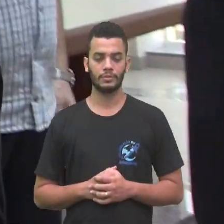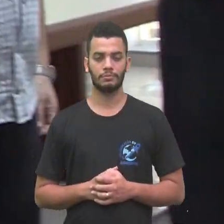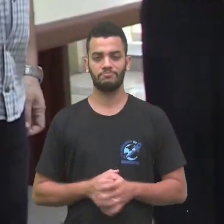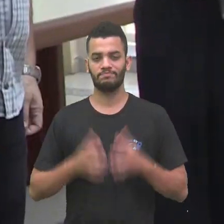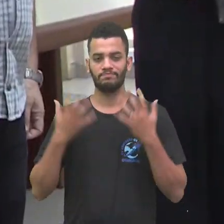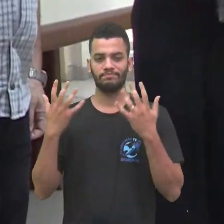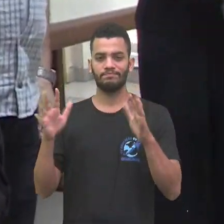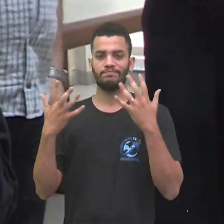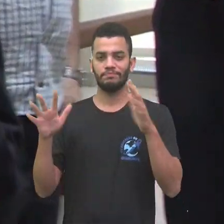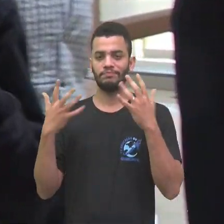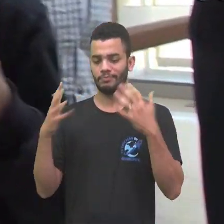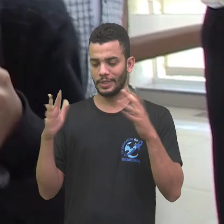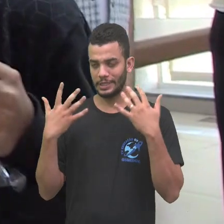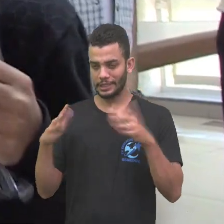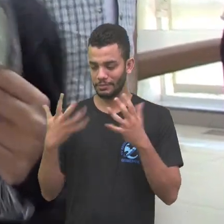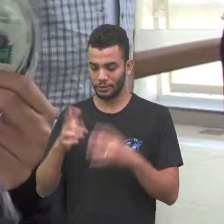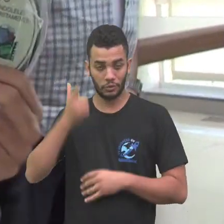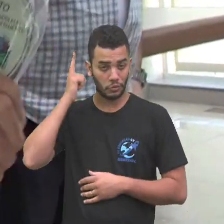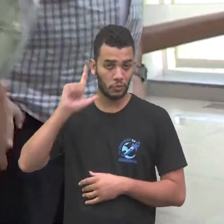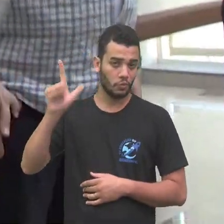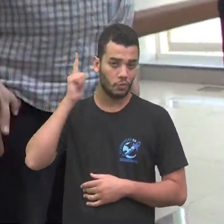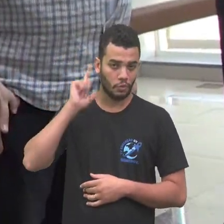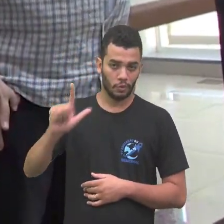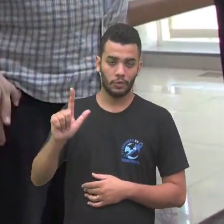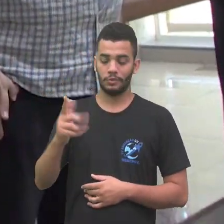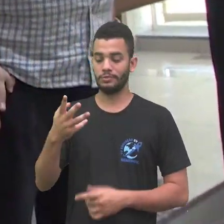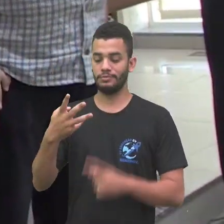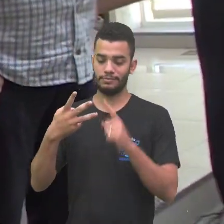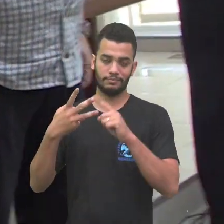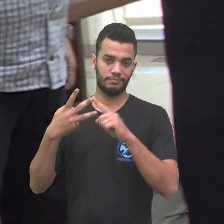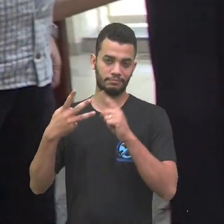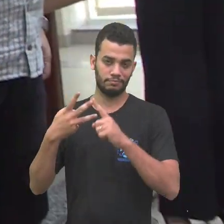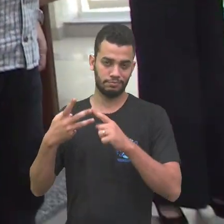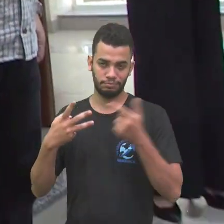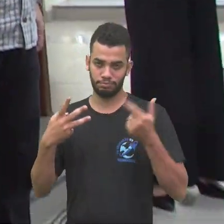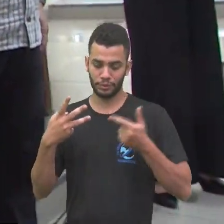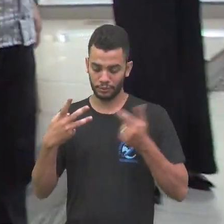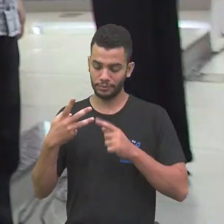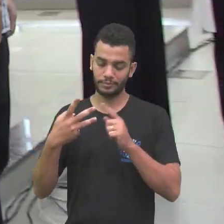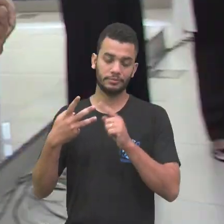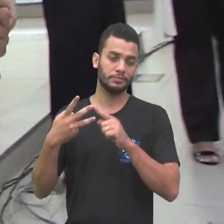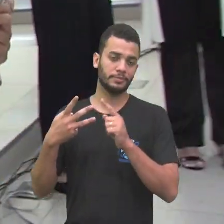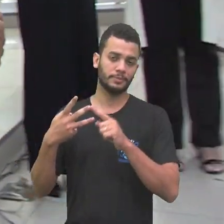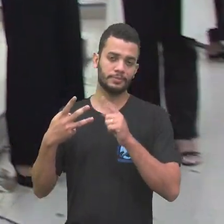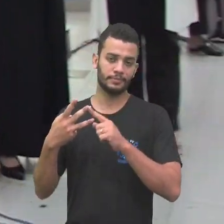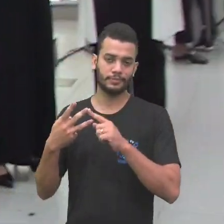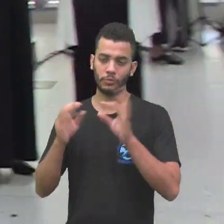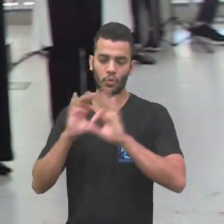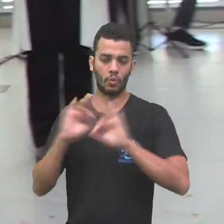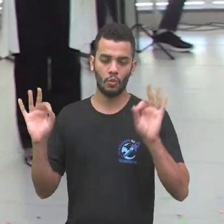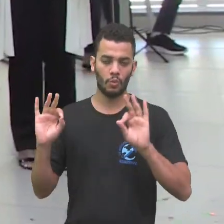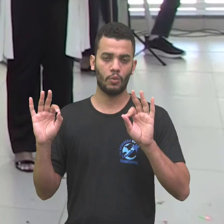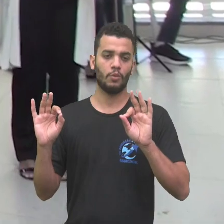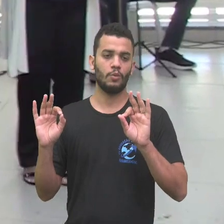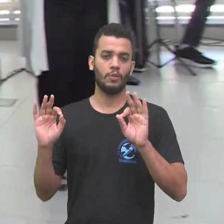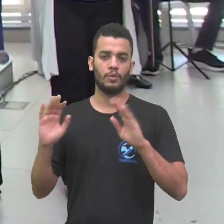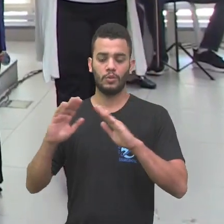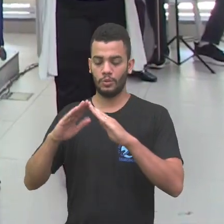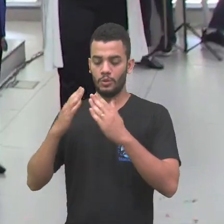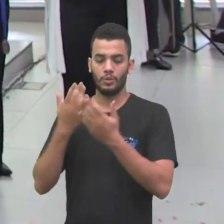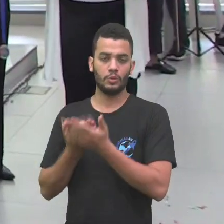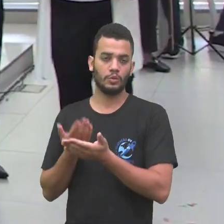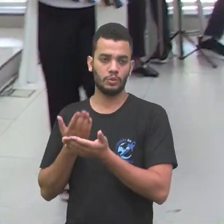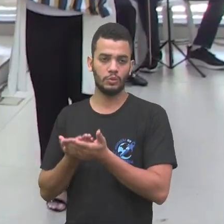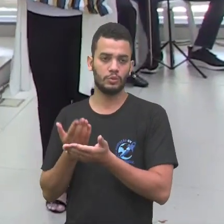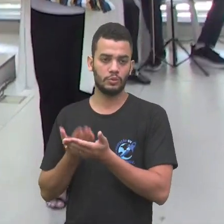Parabéns ao Matheus. Nosso vice-campeão, medalha de prata, a escola, já